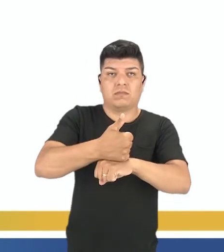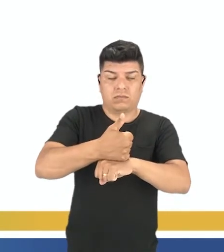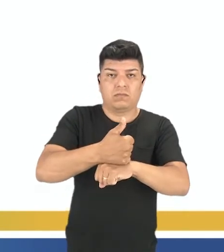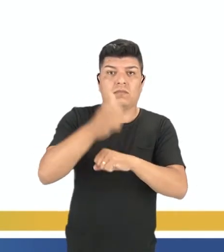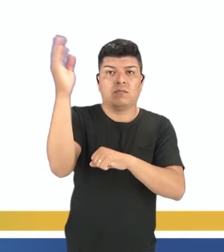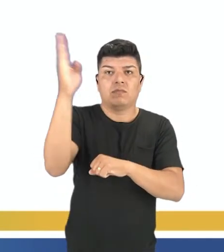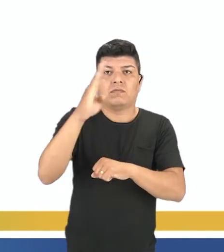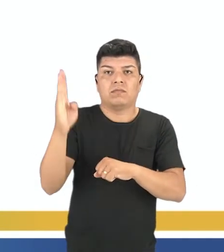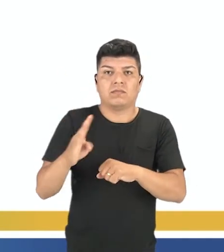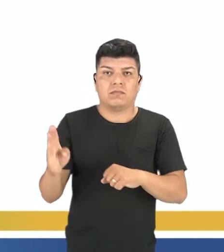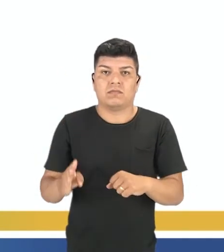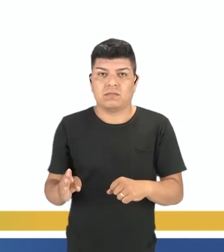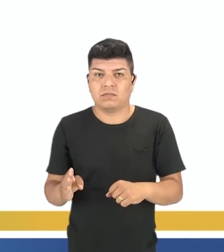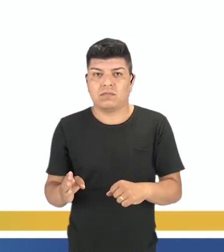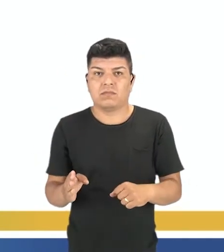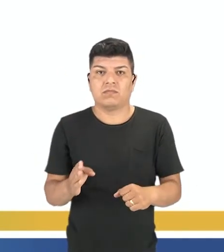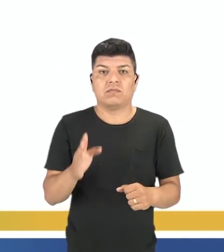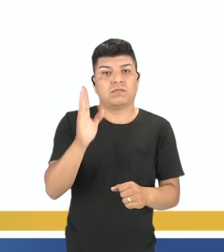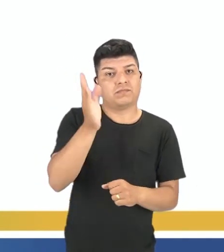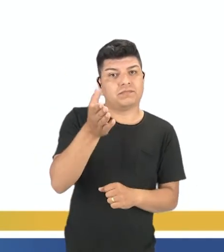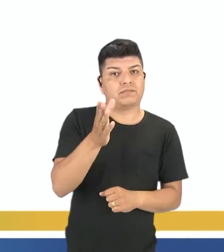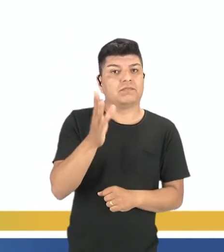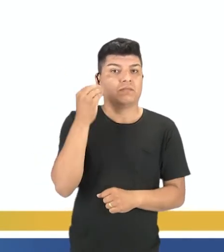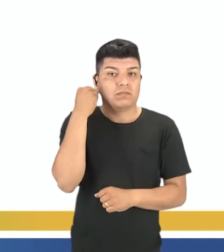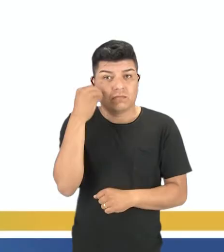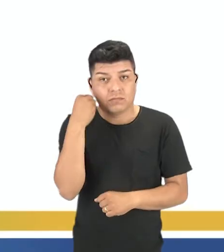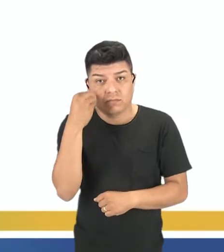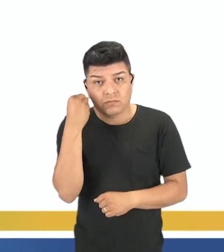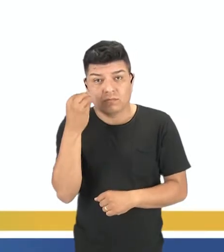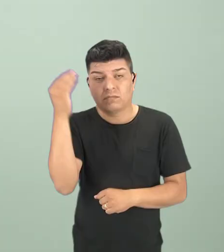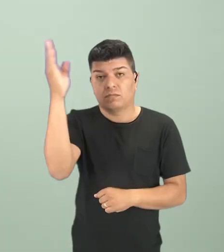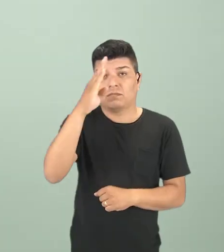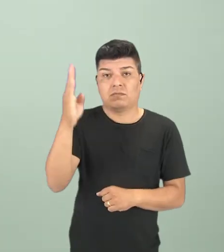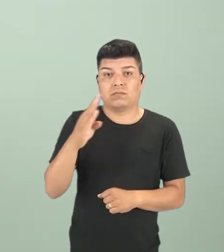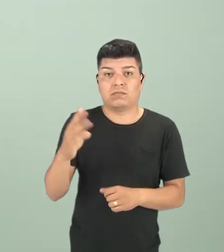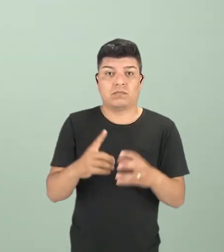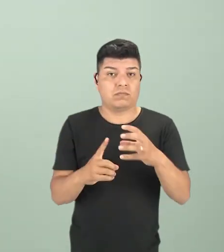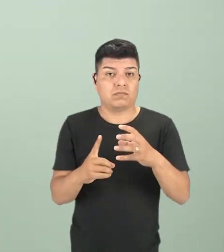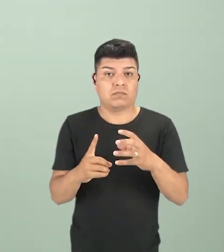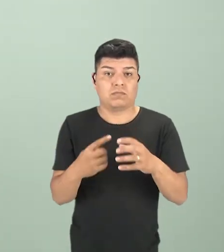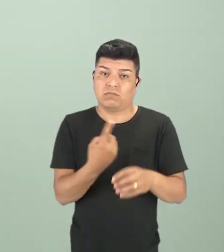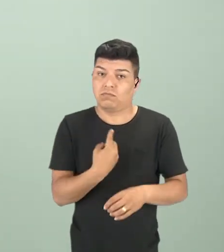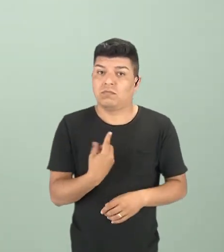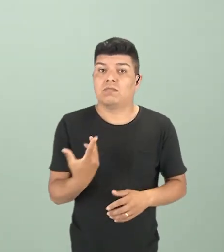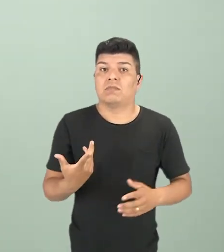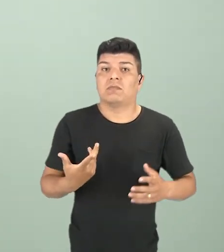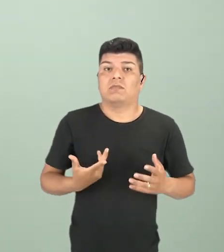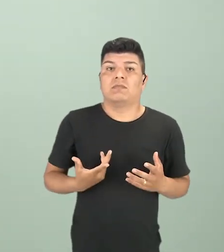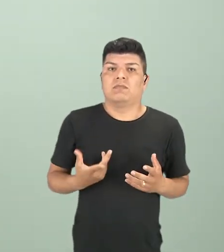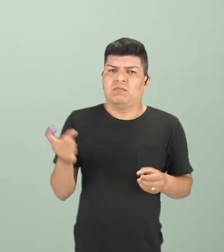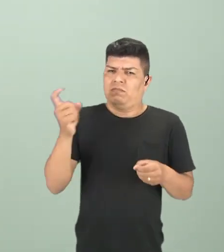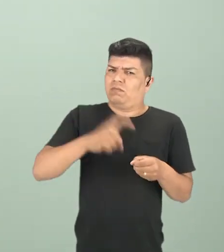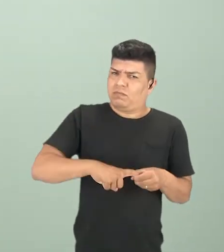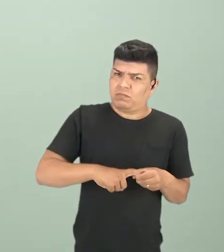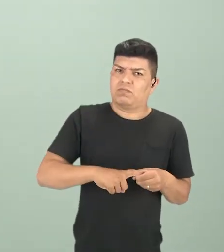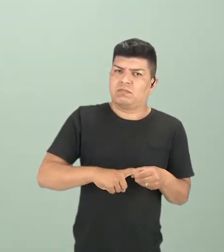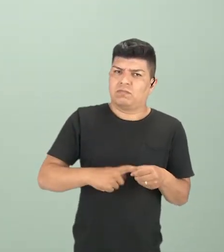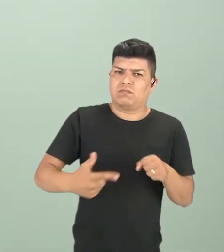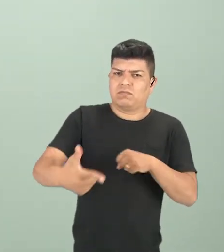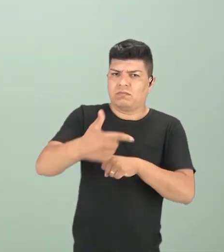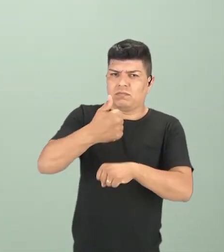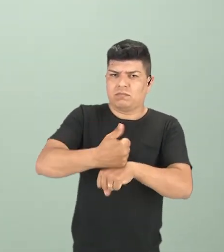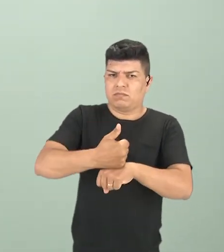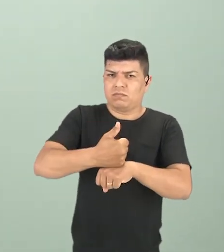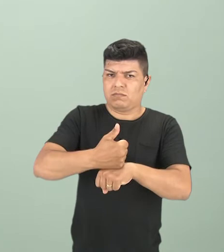já tinha bebido da água de ser um país mais autônomo. Será que ele ia retornar a ser uma